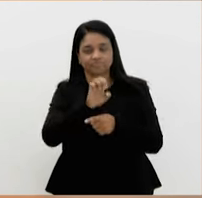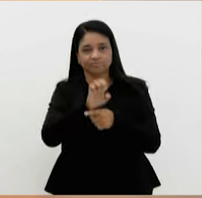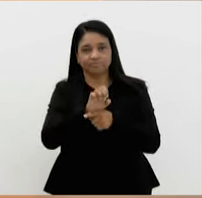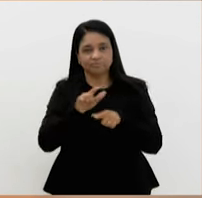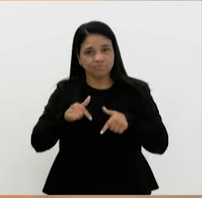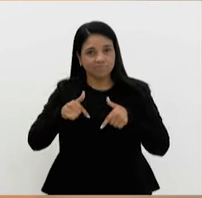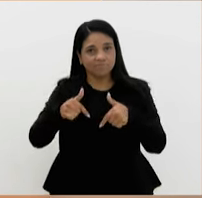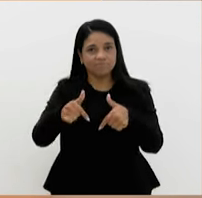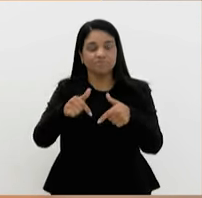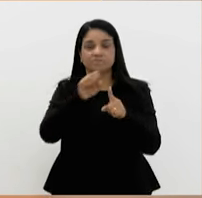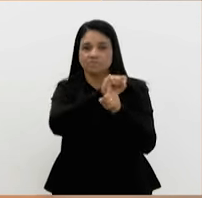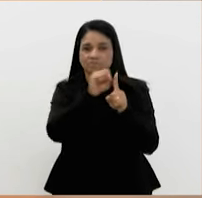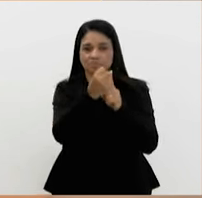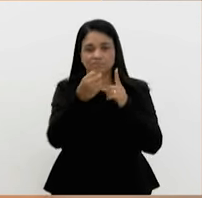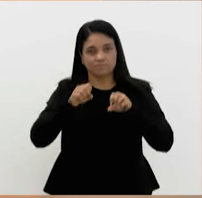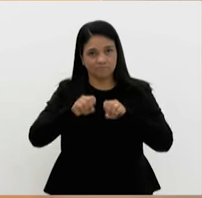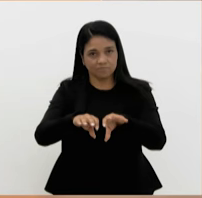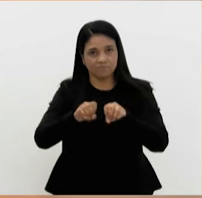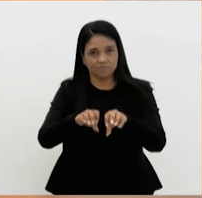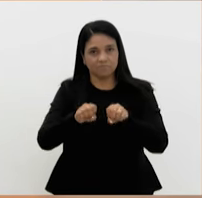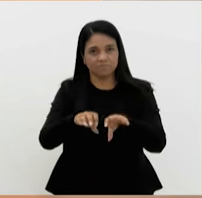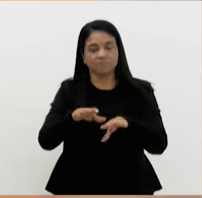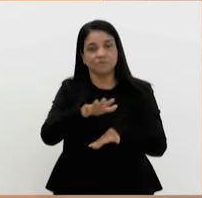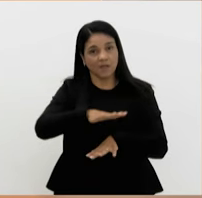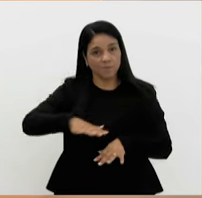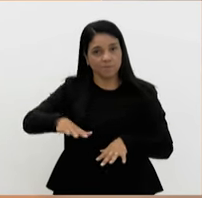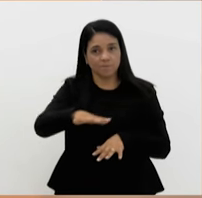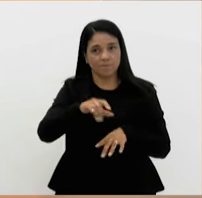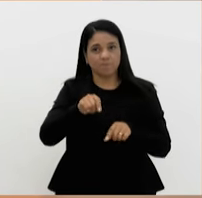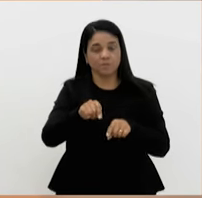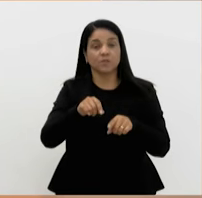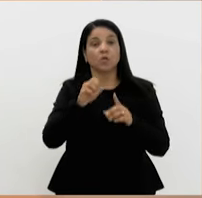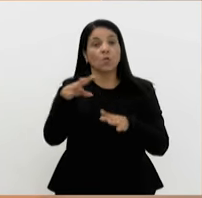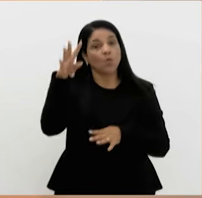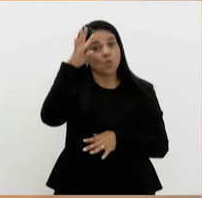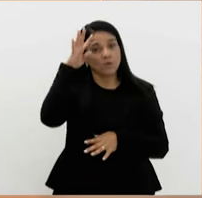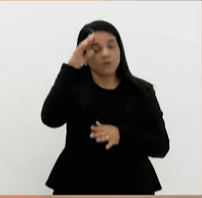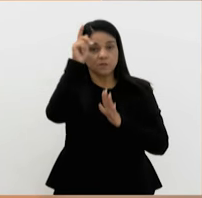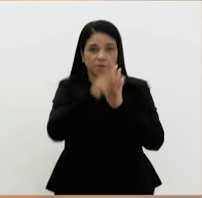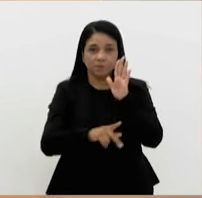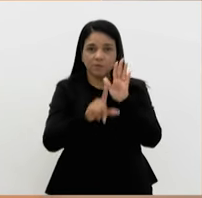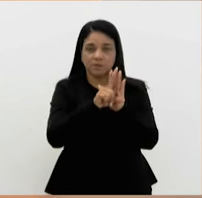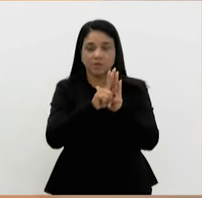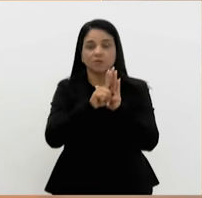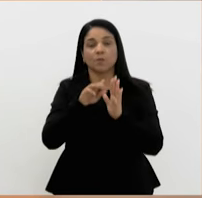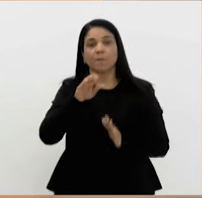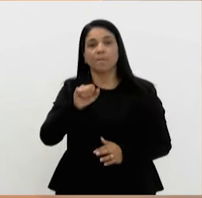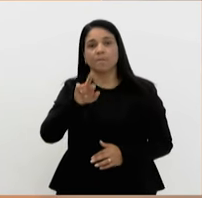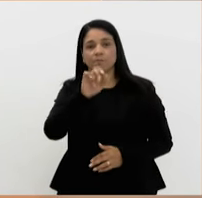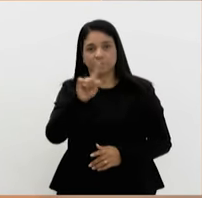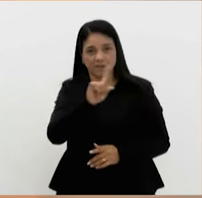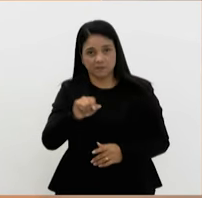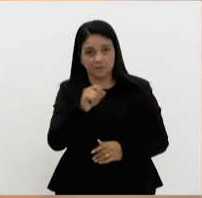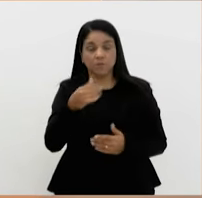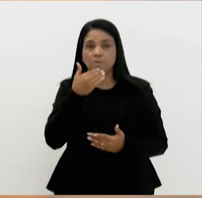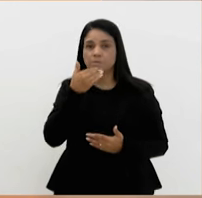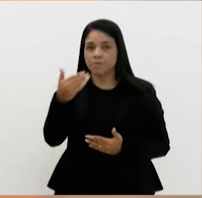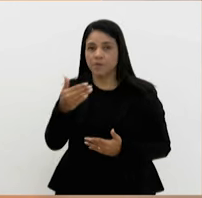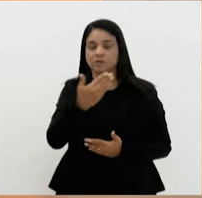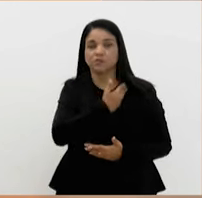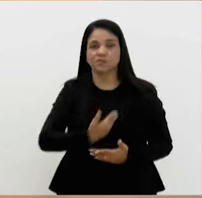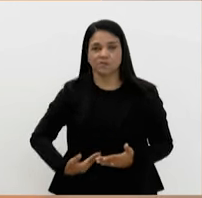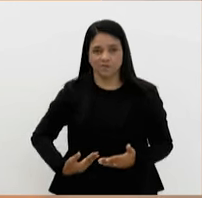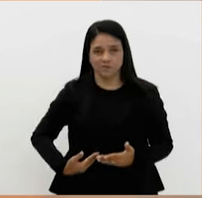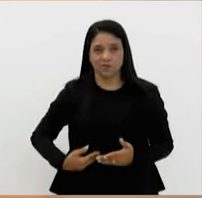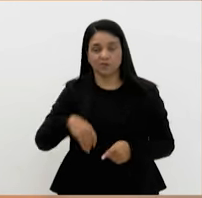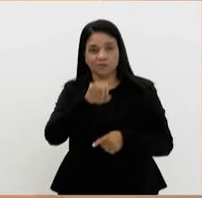de medidas socioeducativas em meio aberto. Na quarta-feira, projeto do deputado Brazão, que solicita que o governo do estado